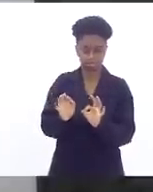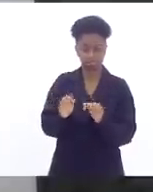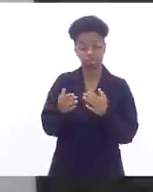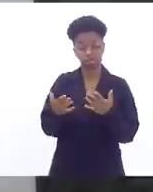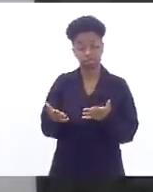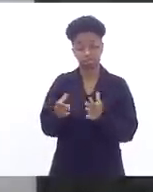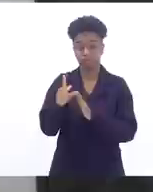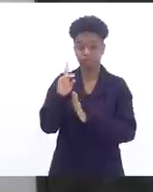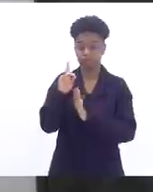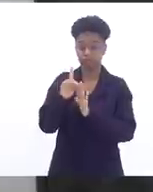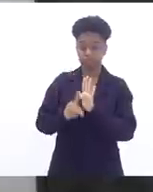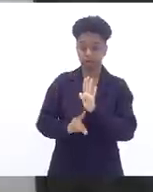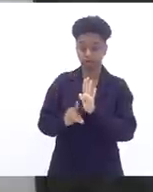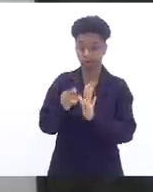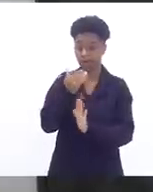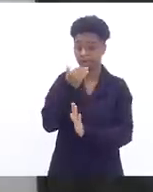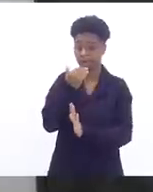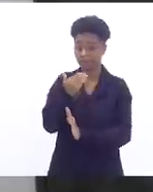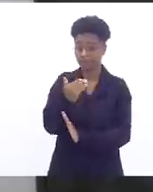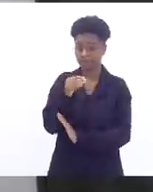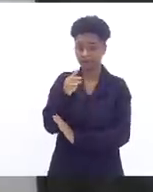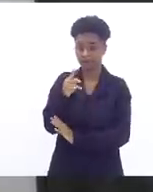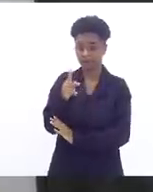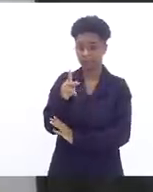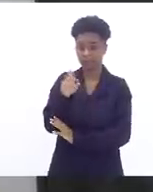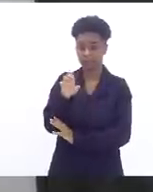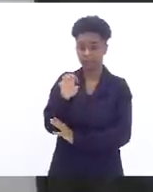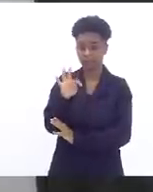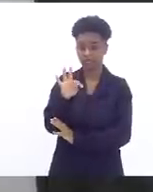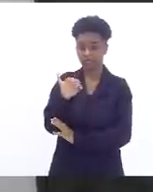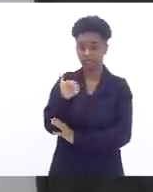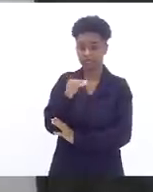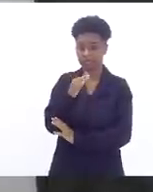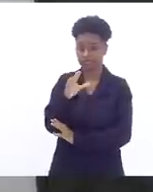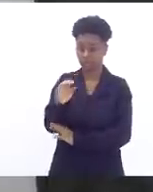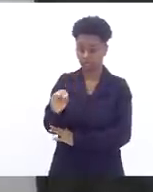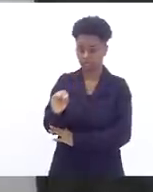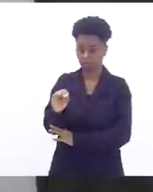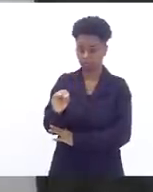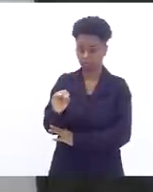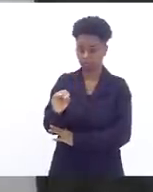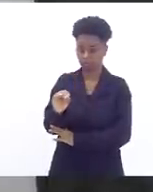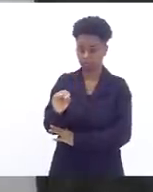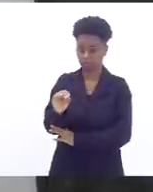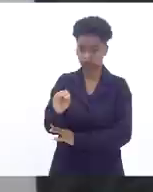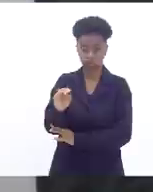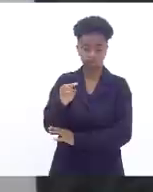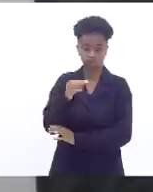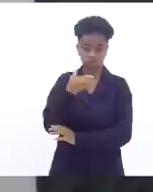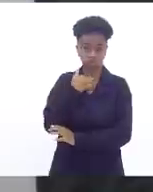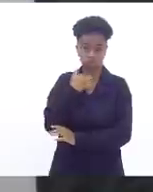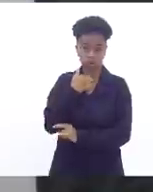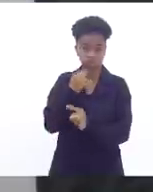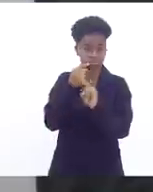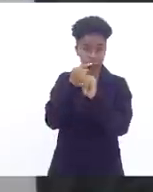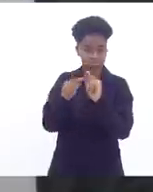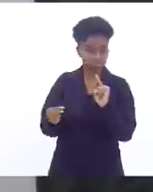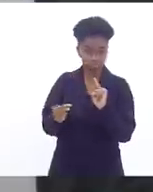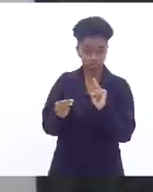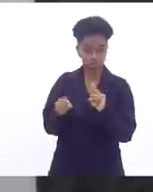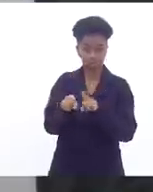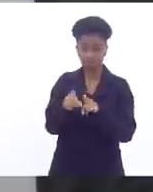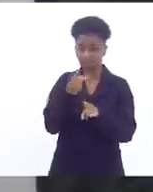o direito de petição o direito de petição é negociável na alienável